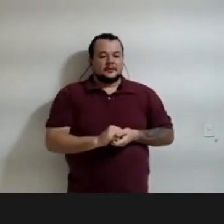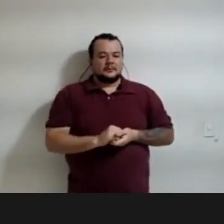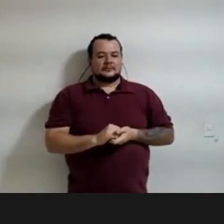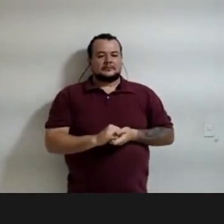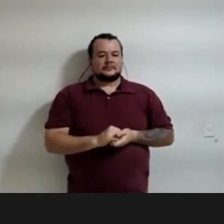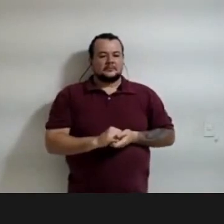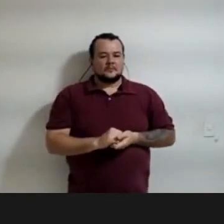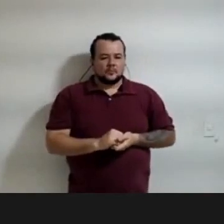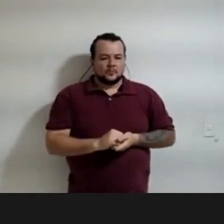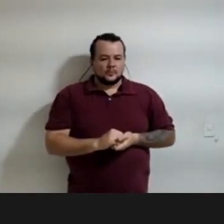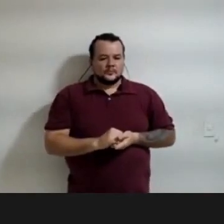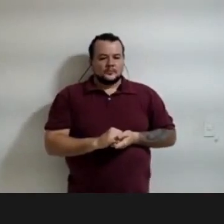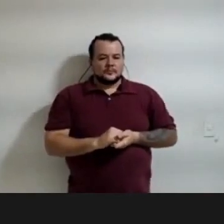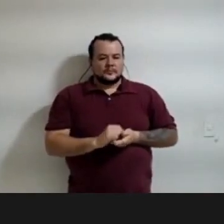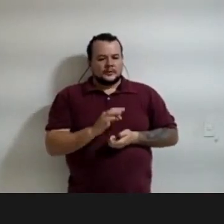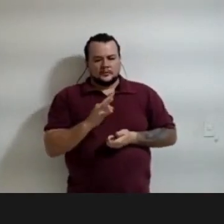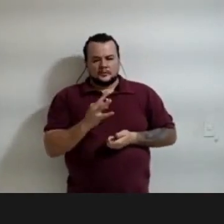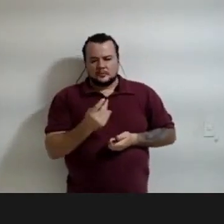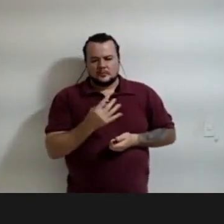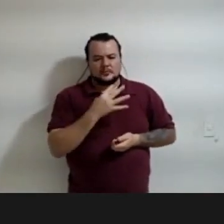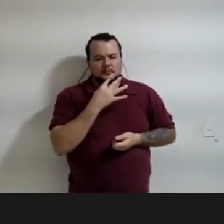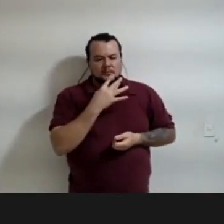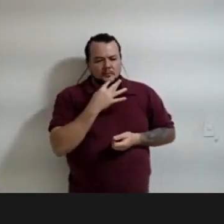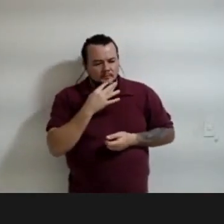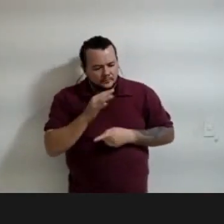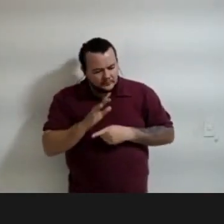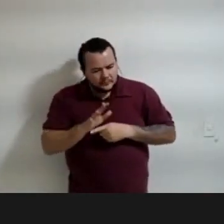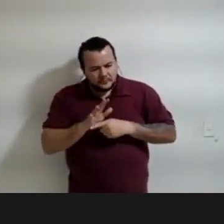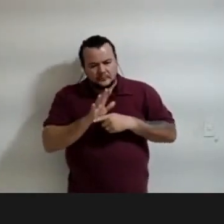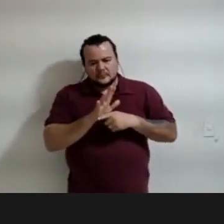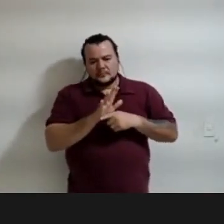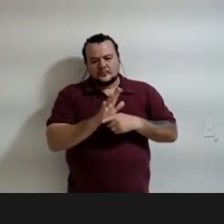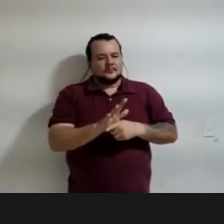evidentemente, contribuíram à sua revelia post-mortem.